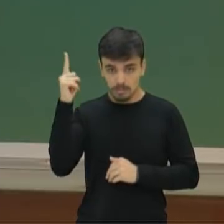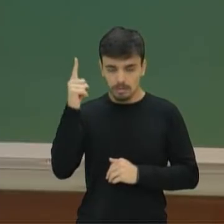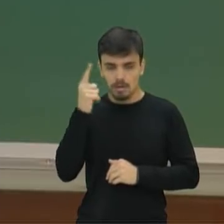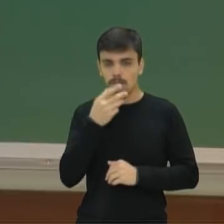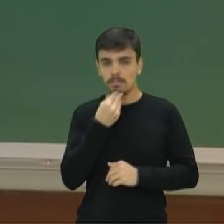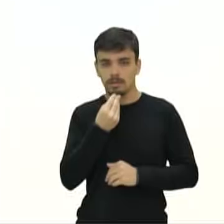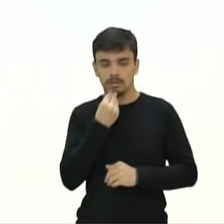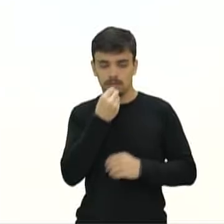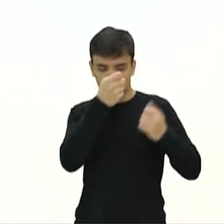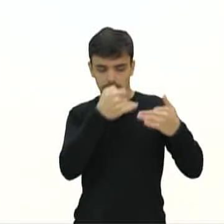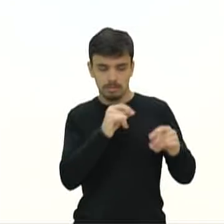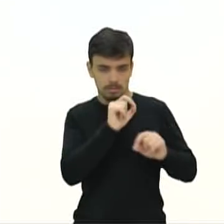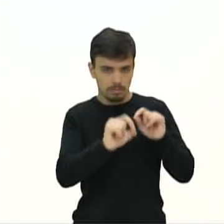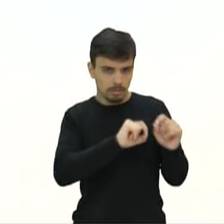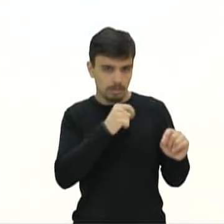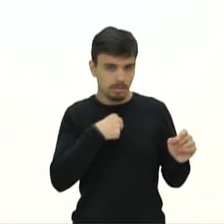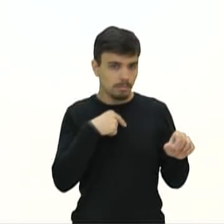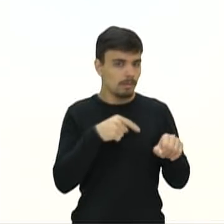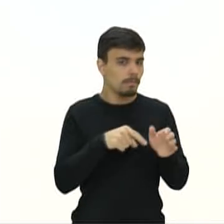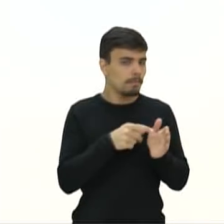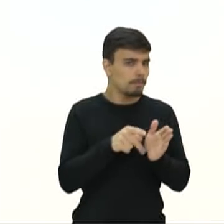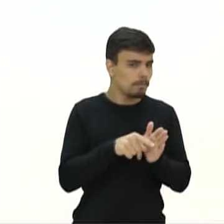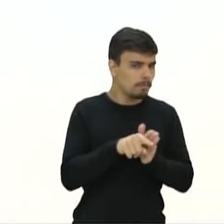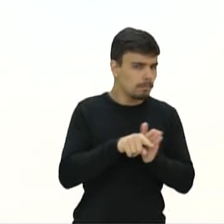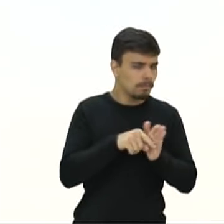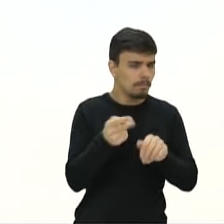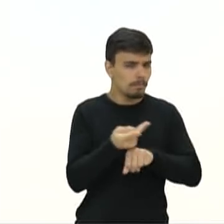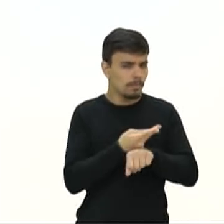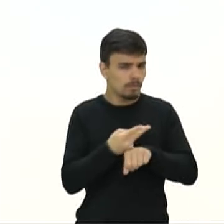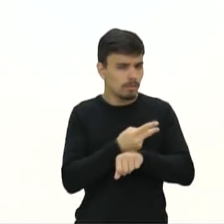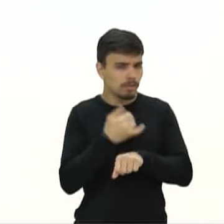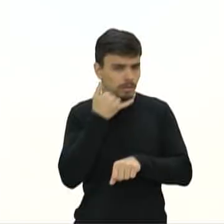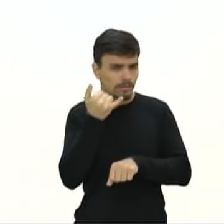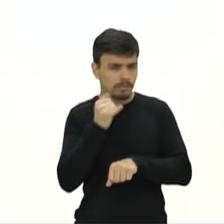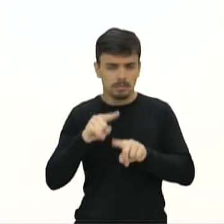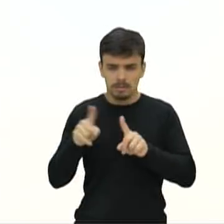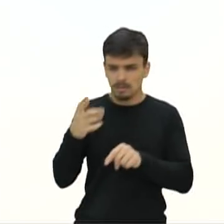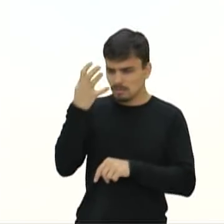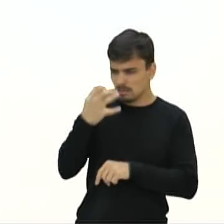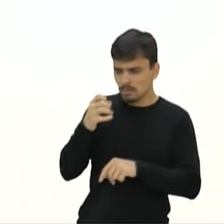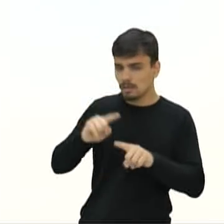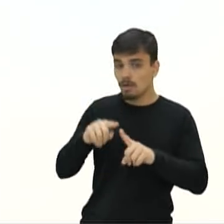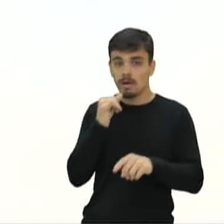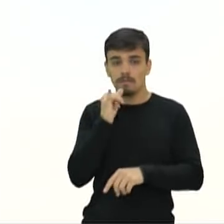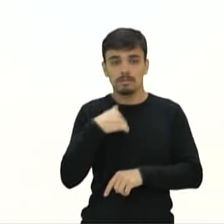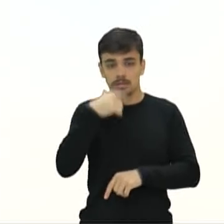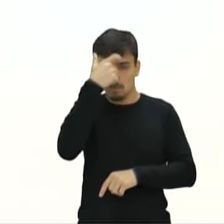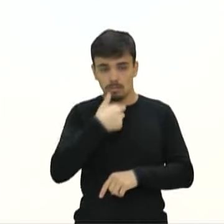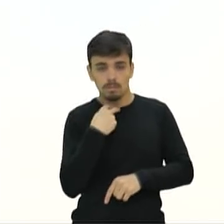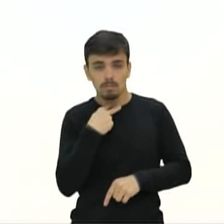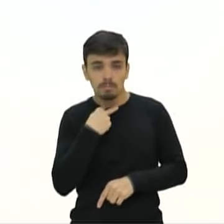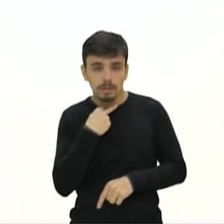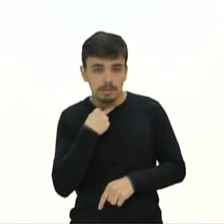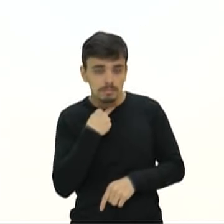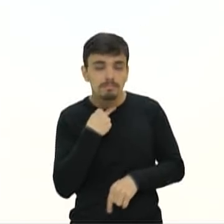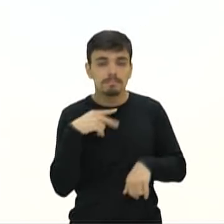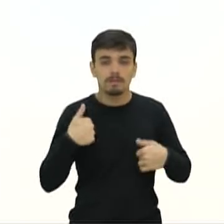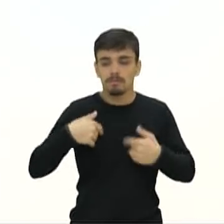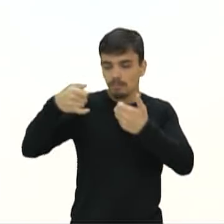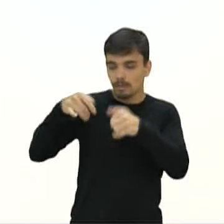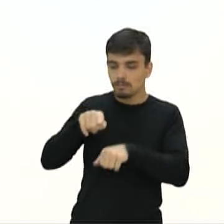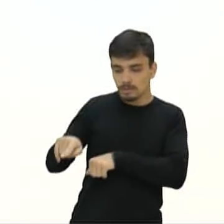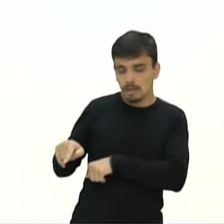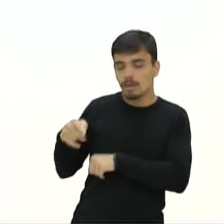e fala, estão te procurando no telefone. Será que ele ficou bravo? Ele fala, avisa que estou ocupado. Eu vou falar que você está